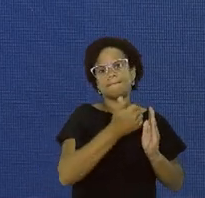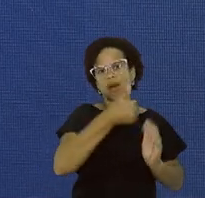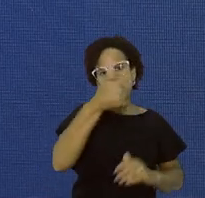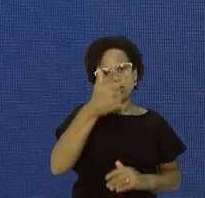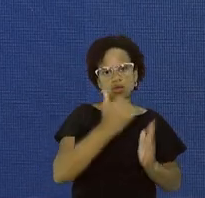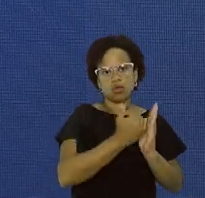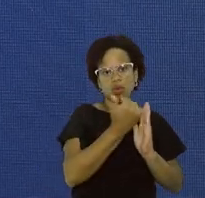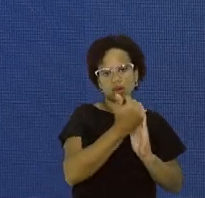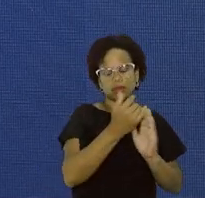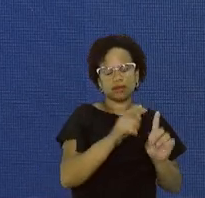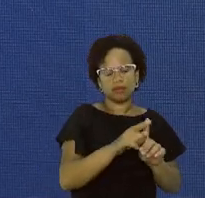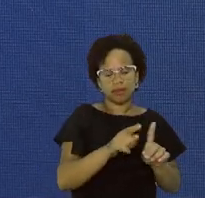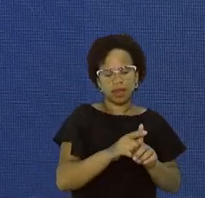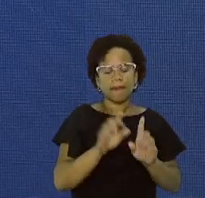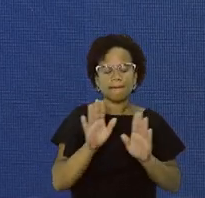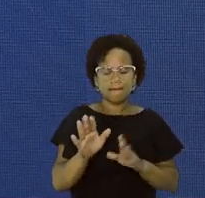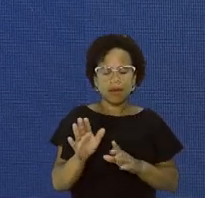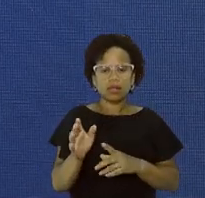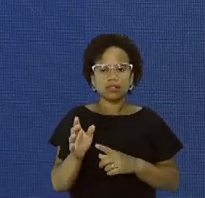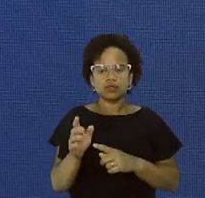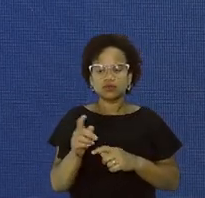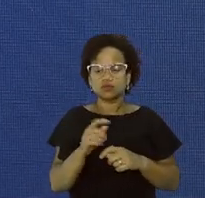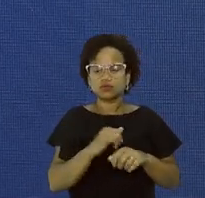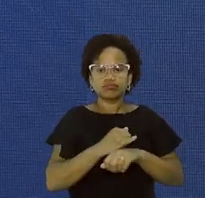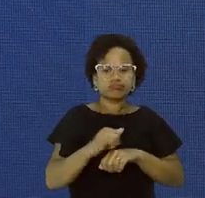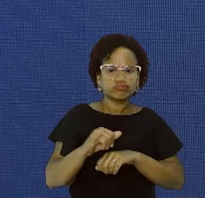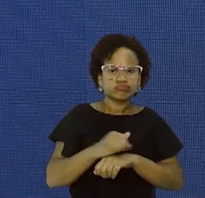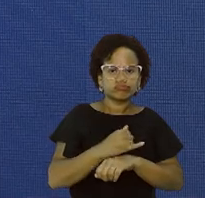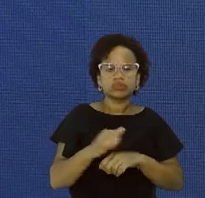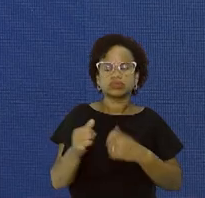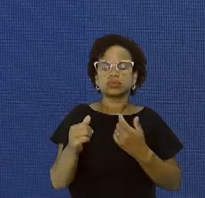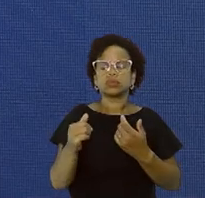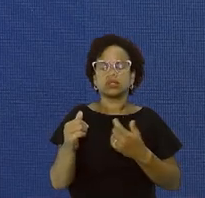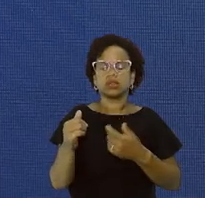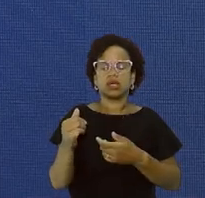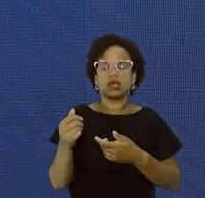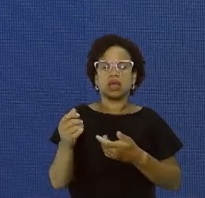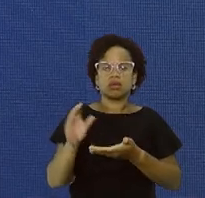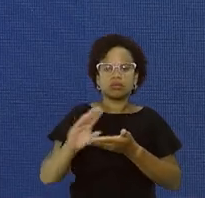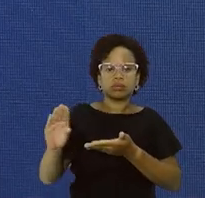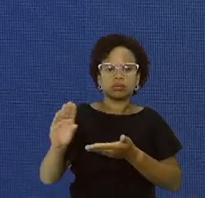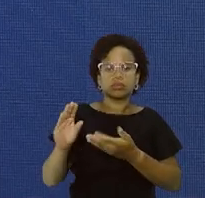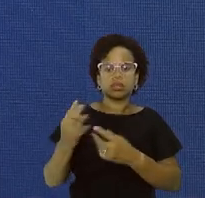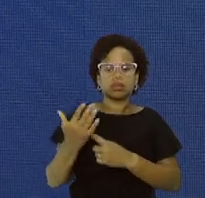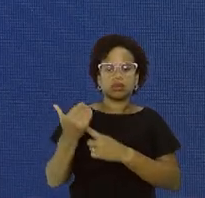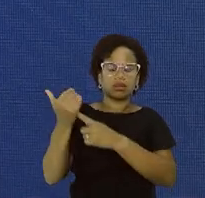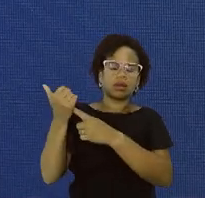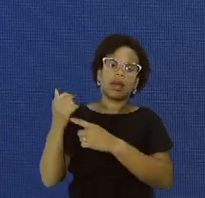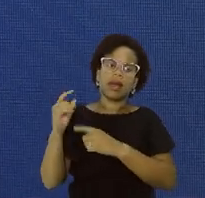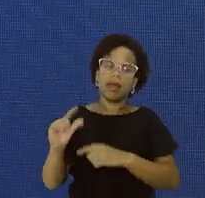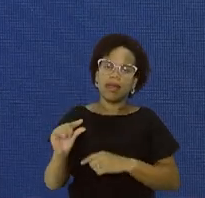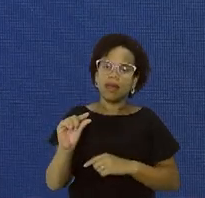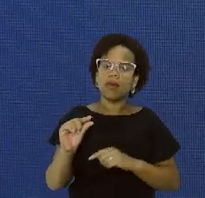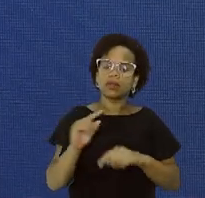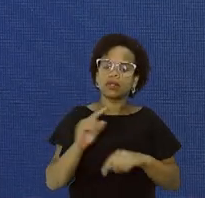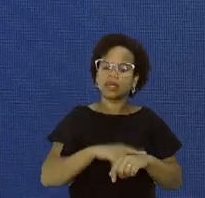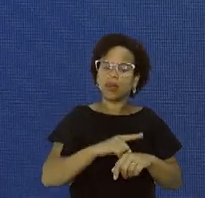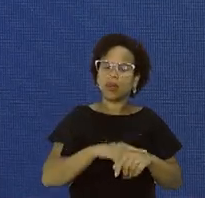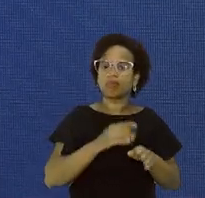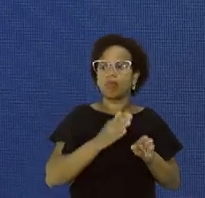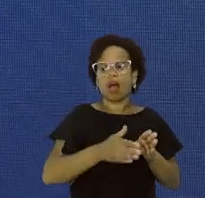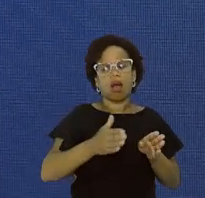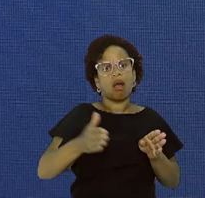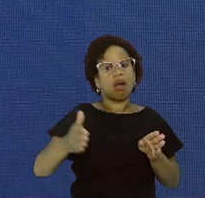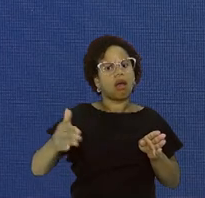de growth o jogo de investir em tecnologia é um jogo de longo prazo tá então quando você tá olhando para investimentos a gente tá olhando